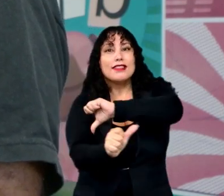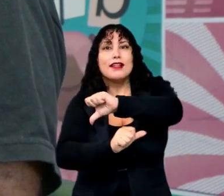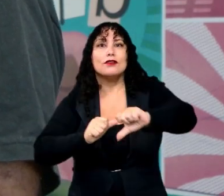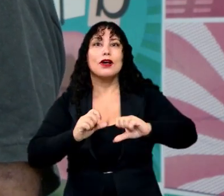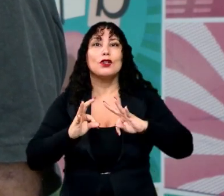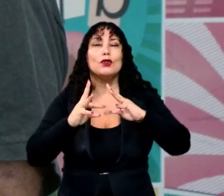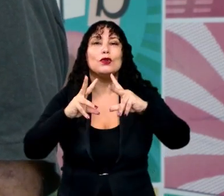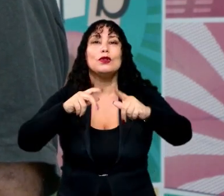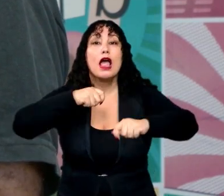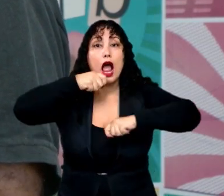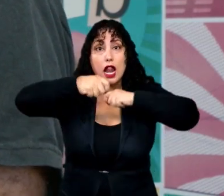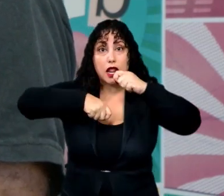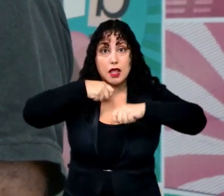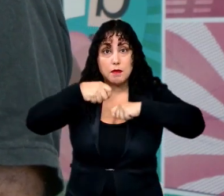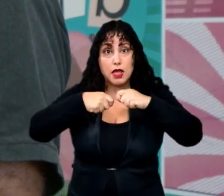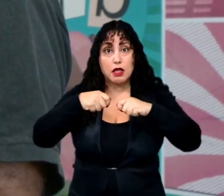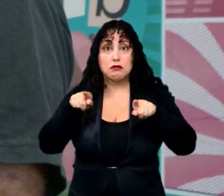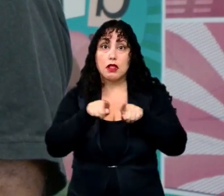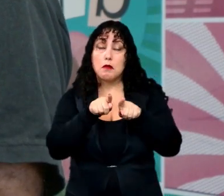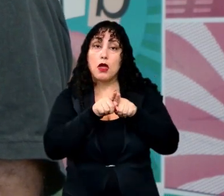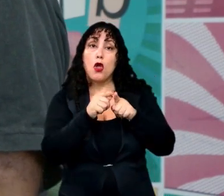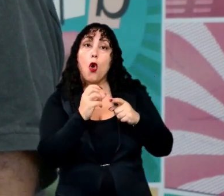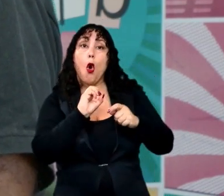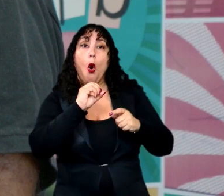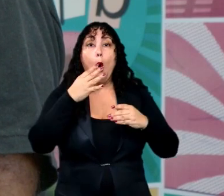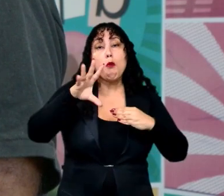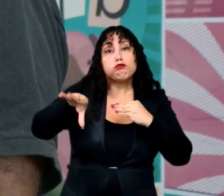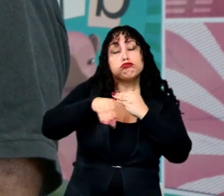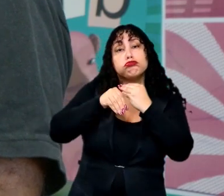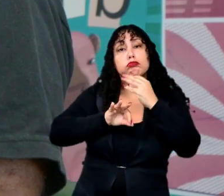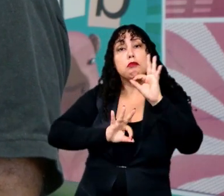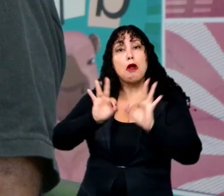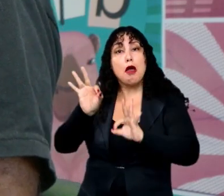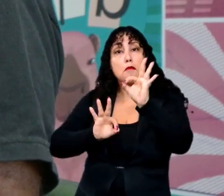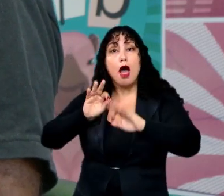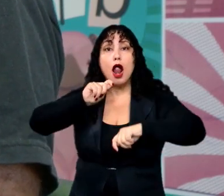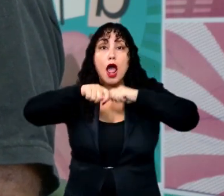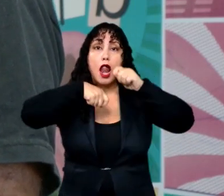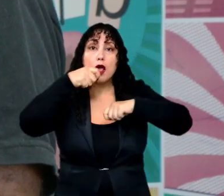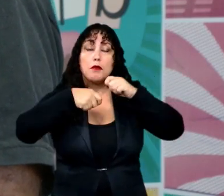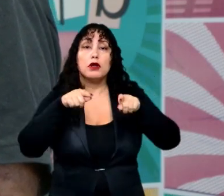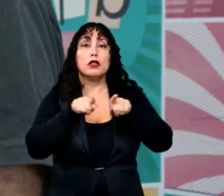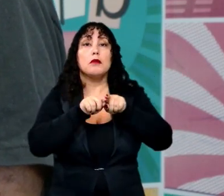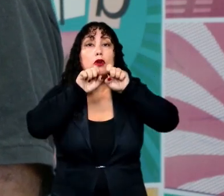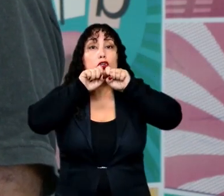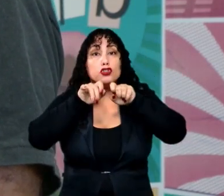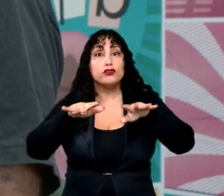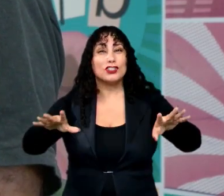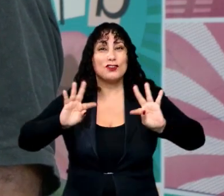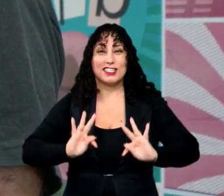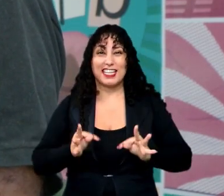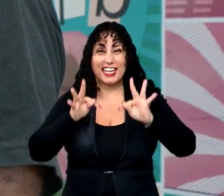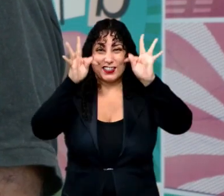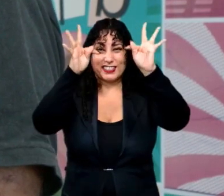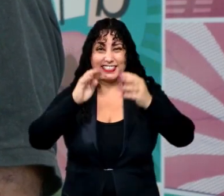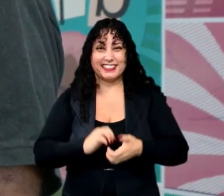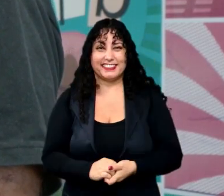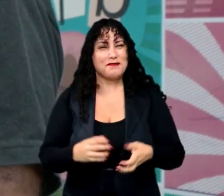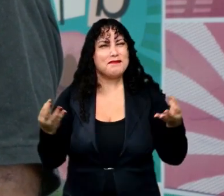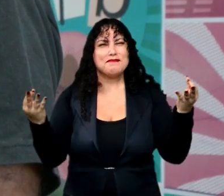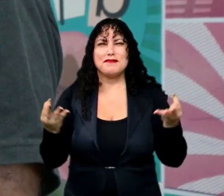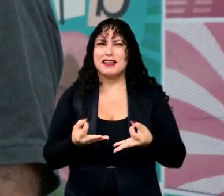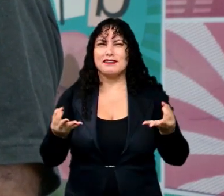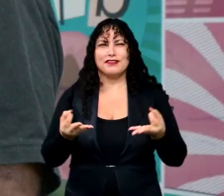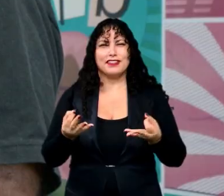alimento tá ou derivados de alimento ou preparo de alimentos ou difusão de tecnologias ai perfeito